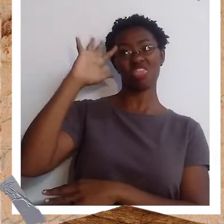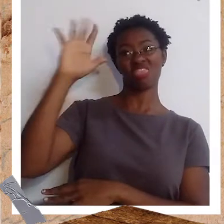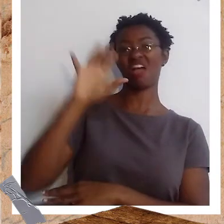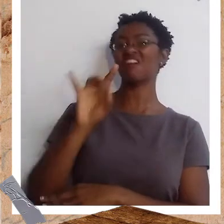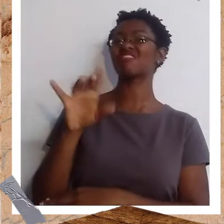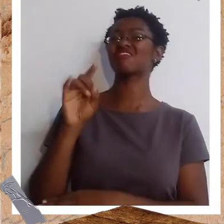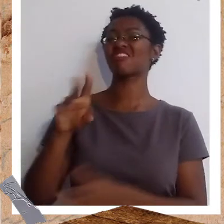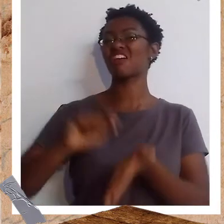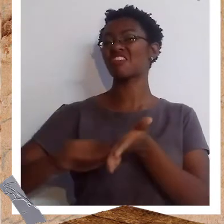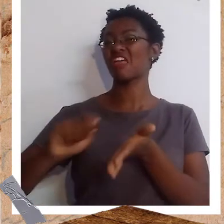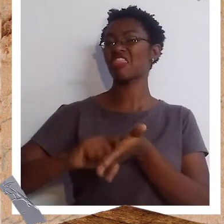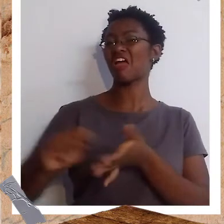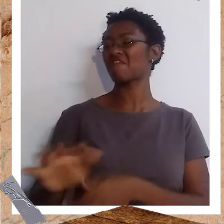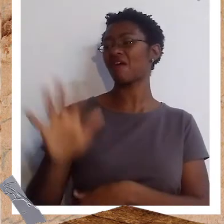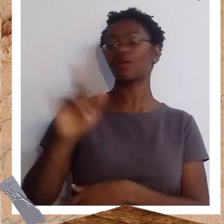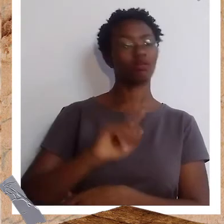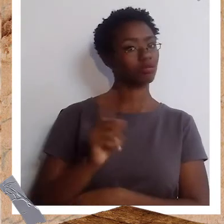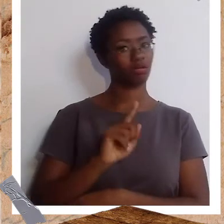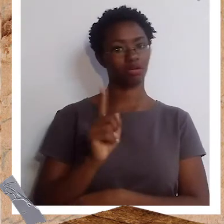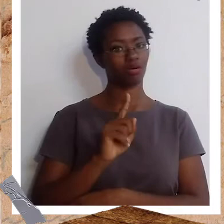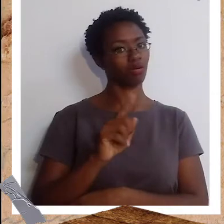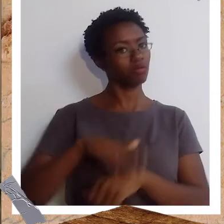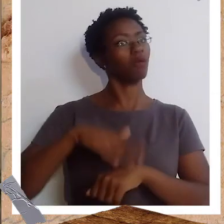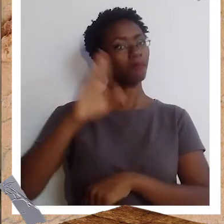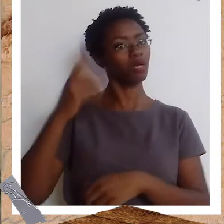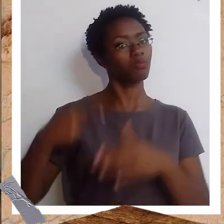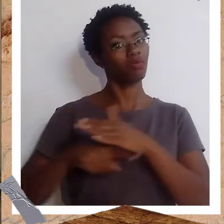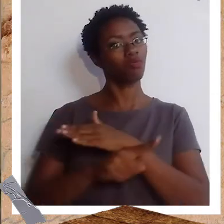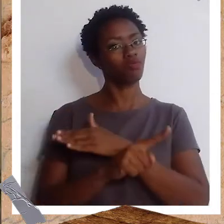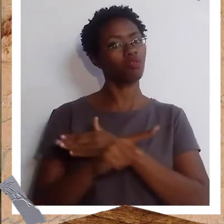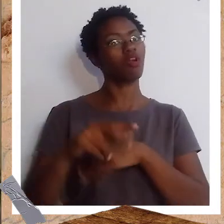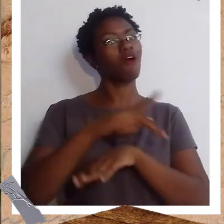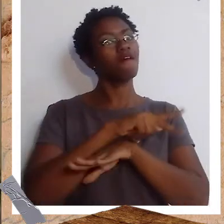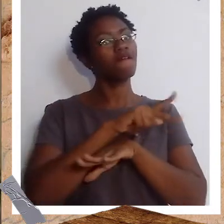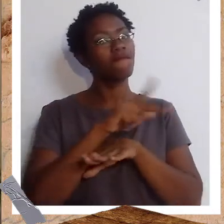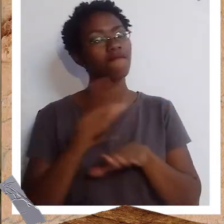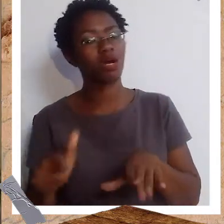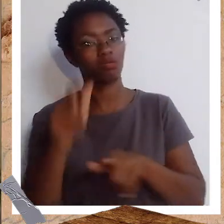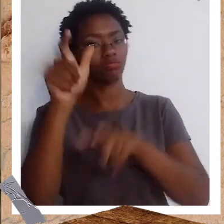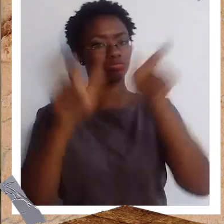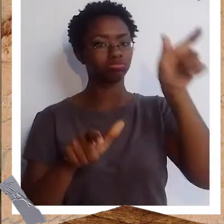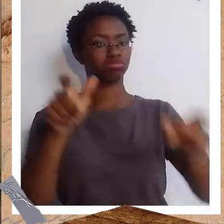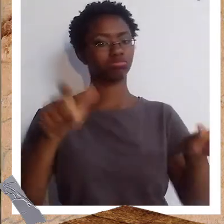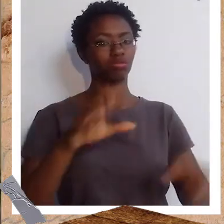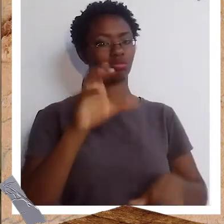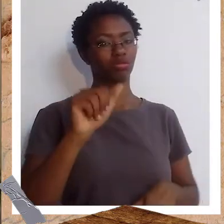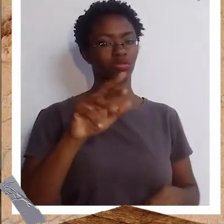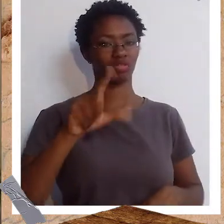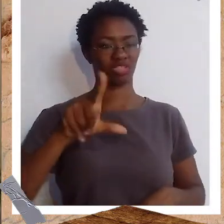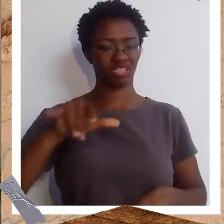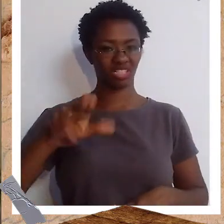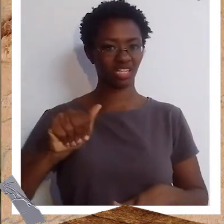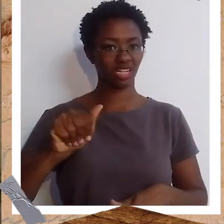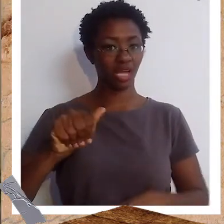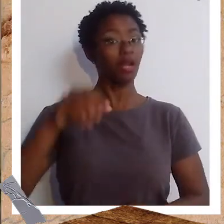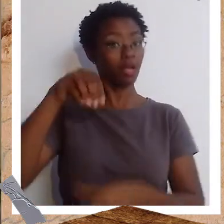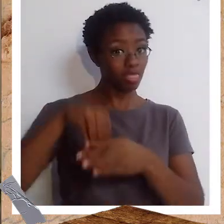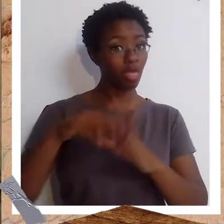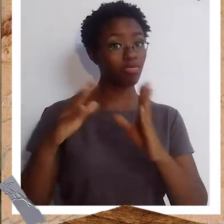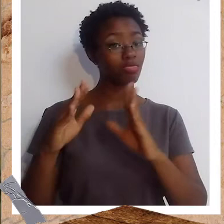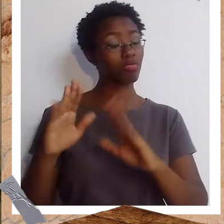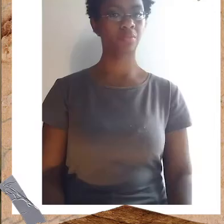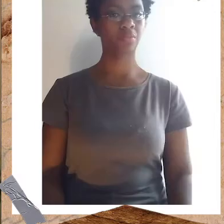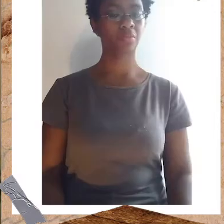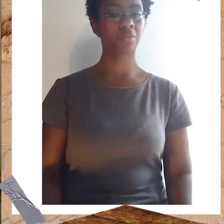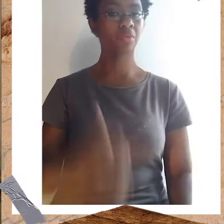favelada apenas, né? Carolina, essa mulher múltipla, que foi sim uma escritora favelada, mas foi para além disso,